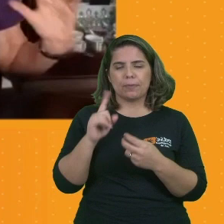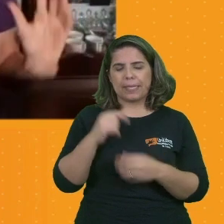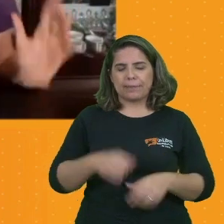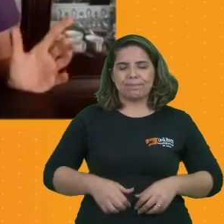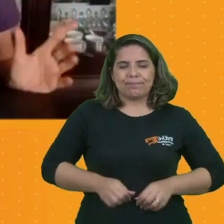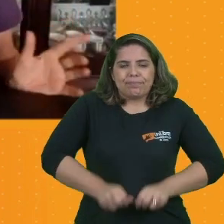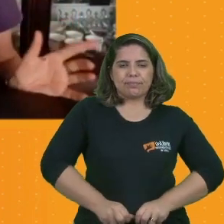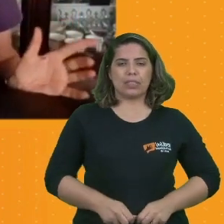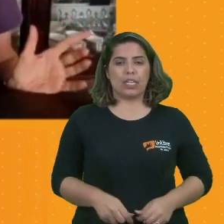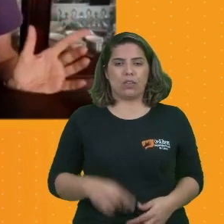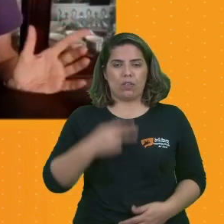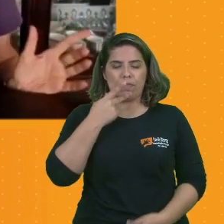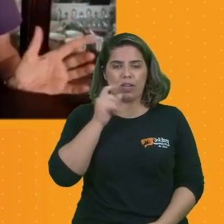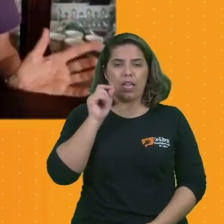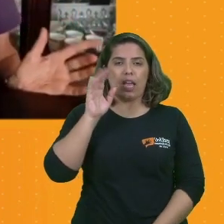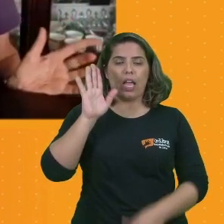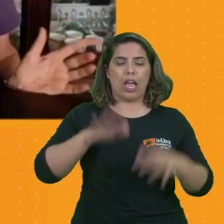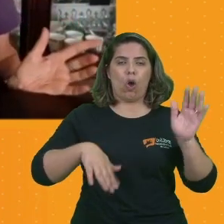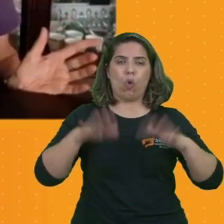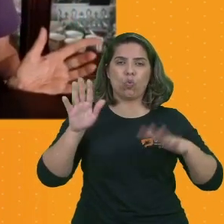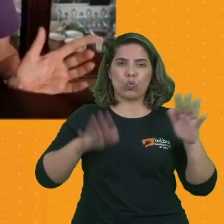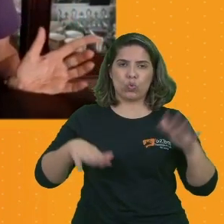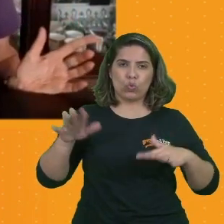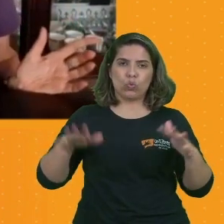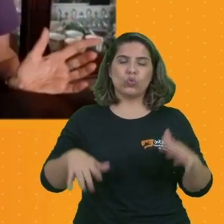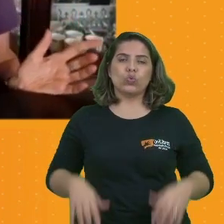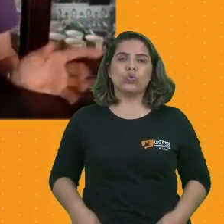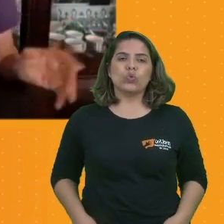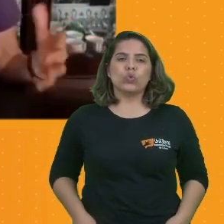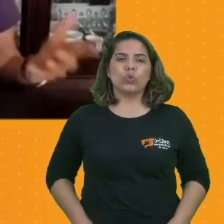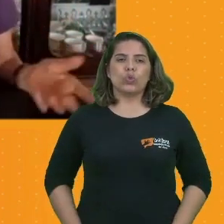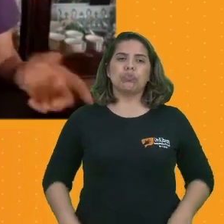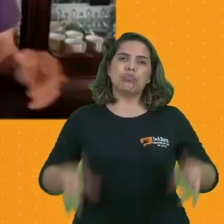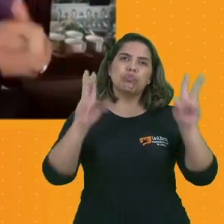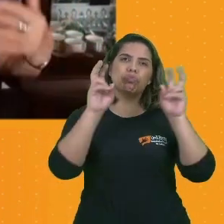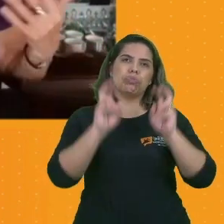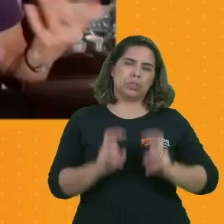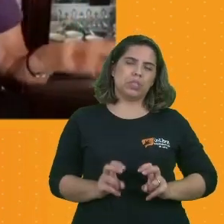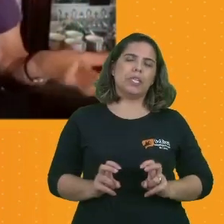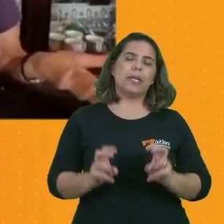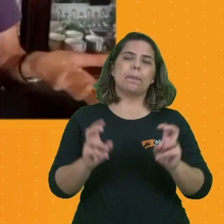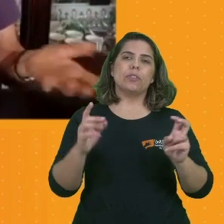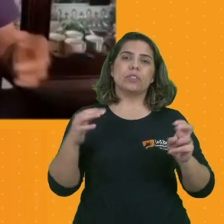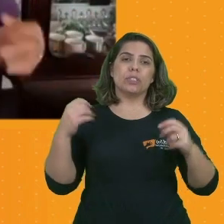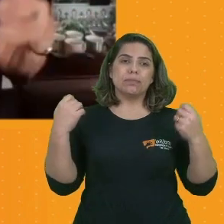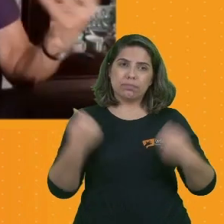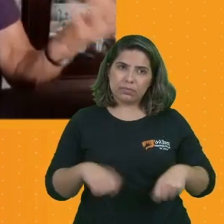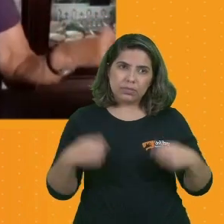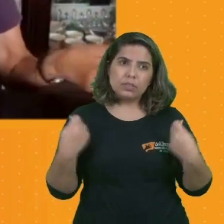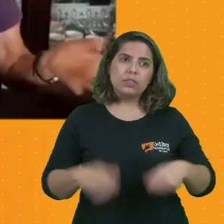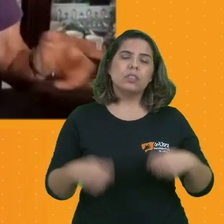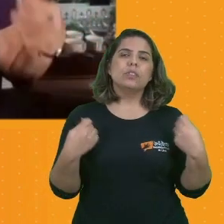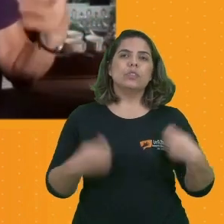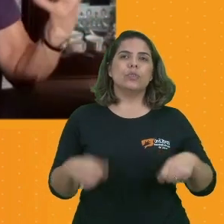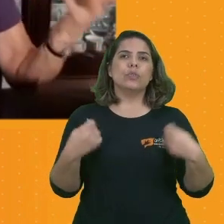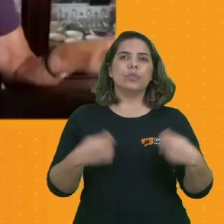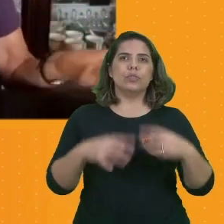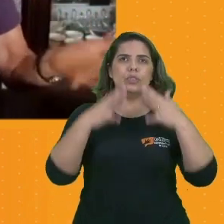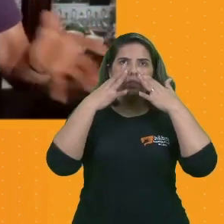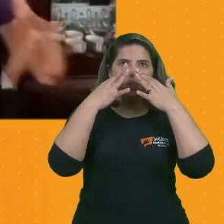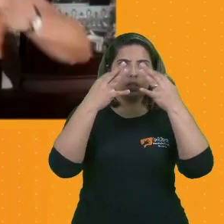eu vou destacar algum dos pontos que eu acho que estão aparecendo de